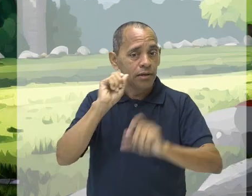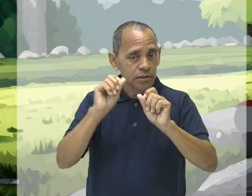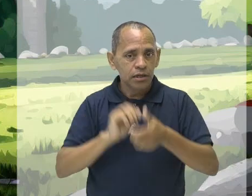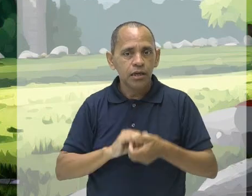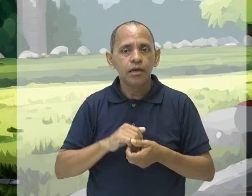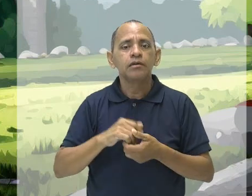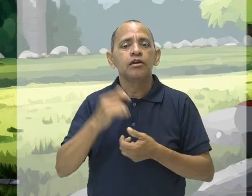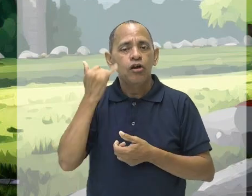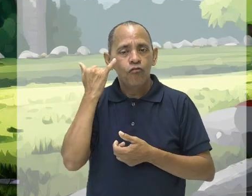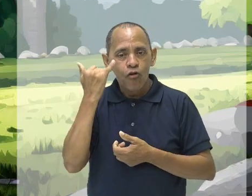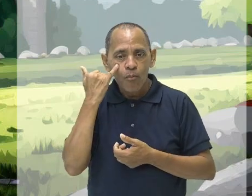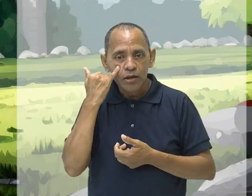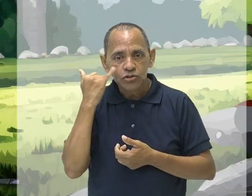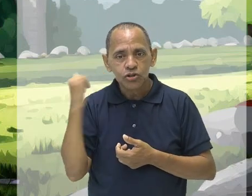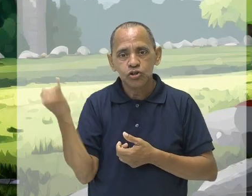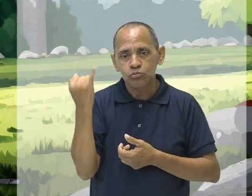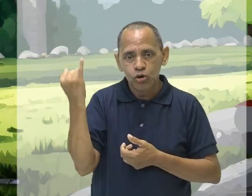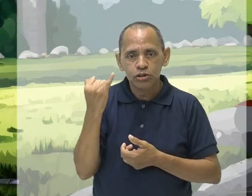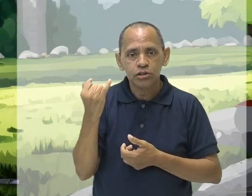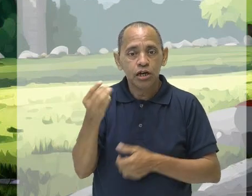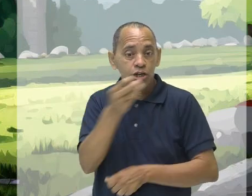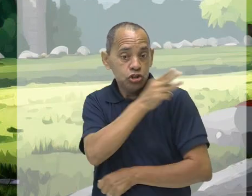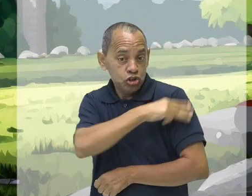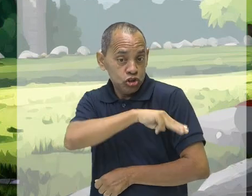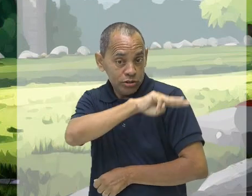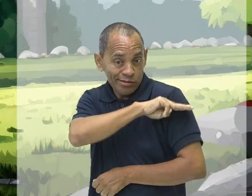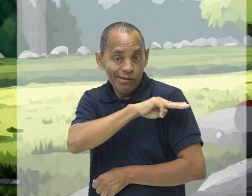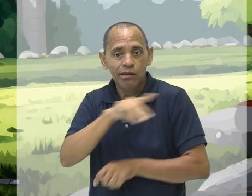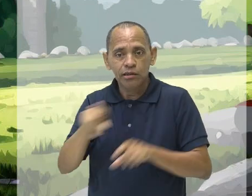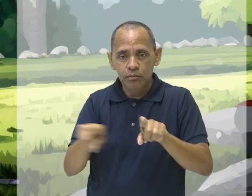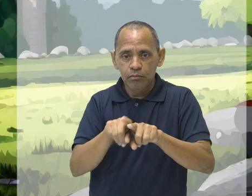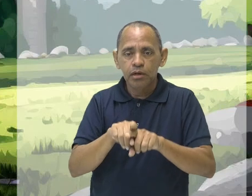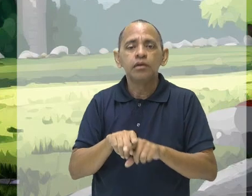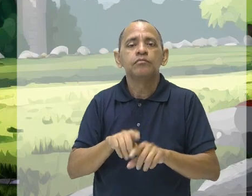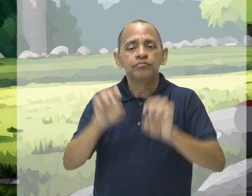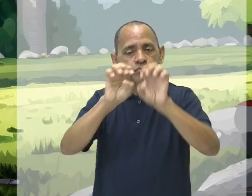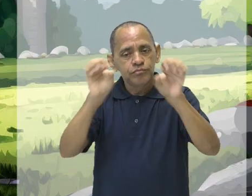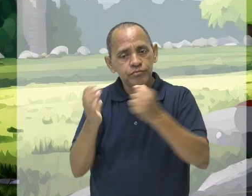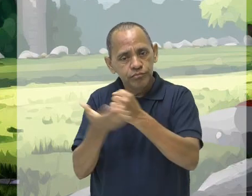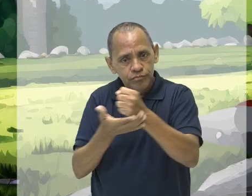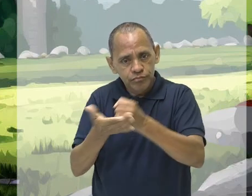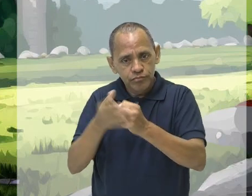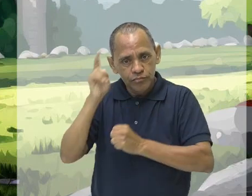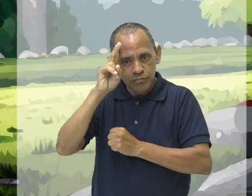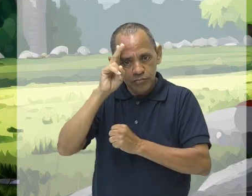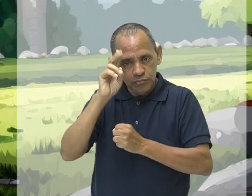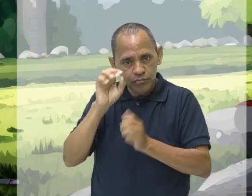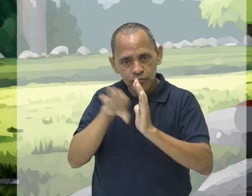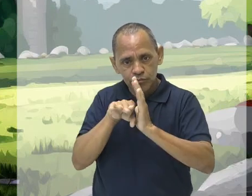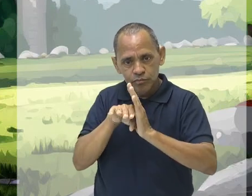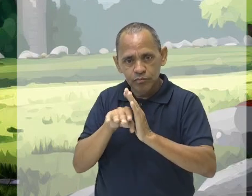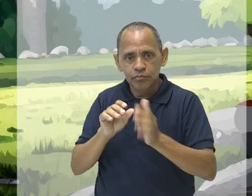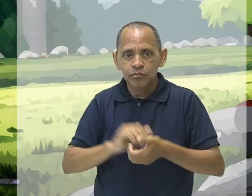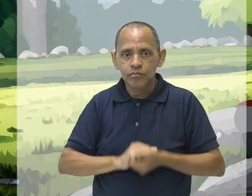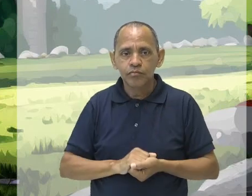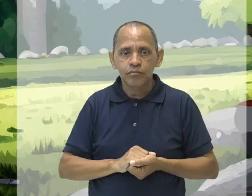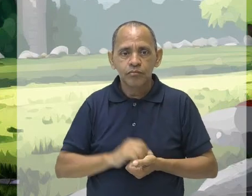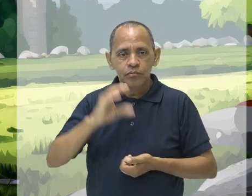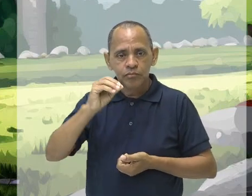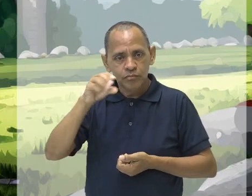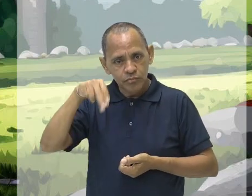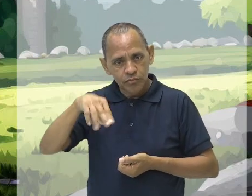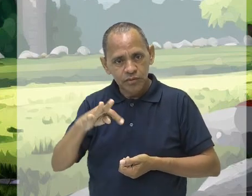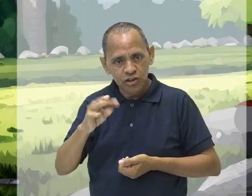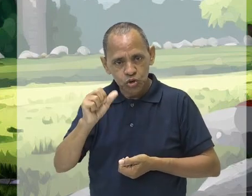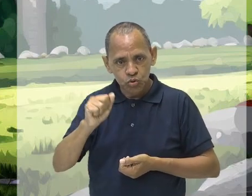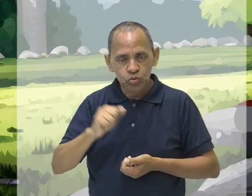para a terceira série. Então, já sabemos a estrutura básica do conto e relembramos o conceito de um conto. Agora, nós vamos